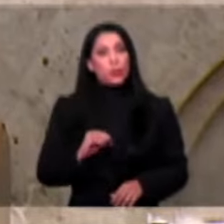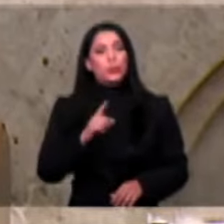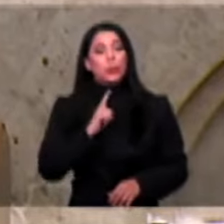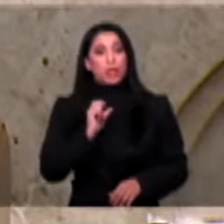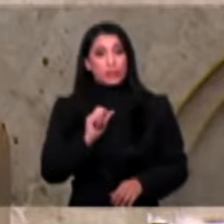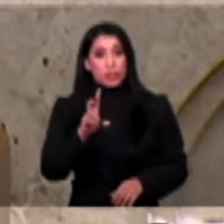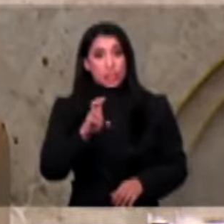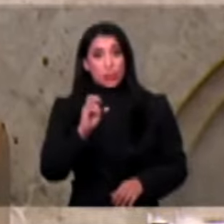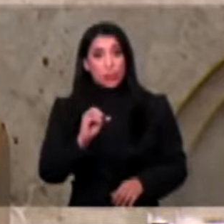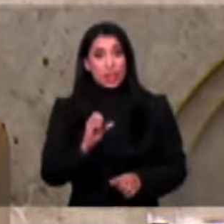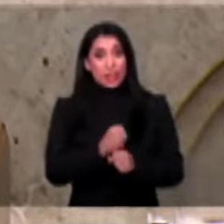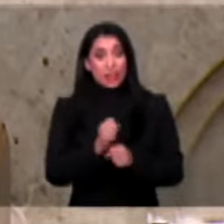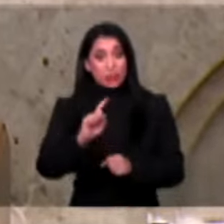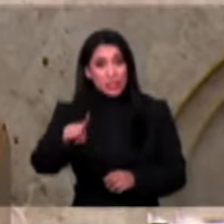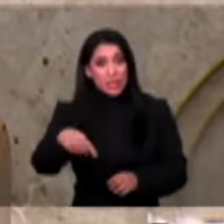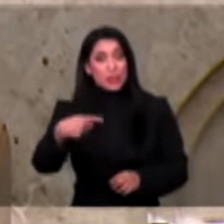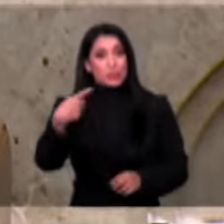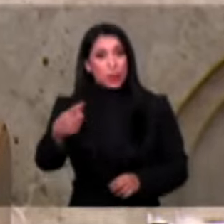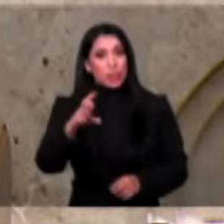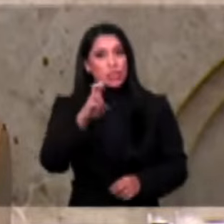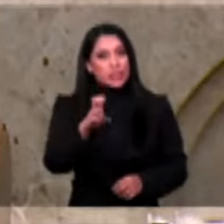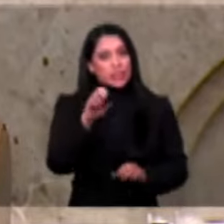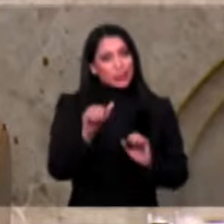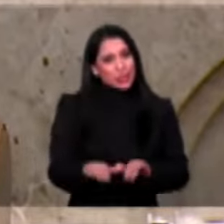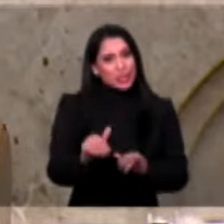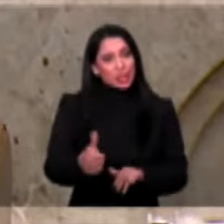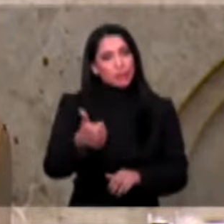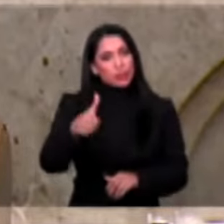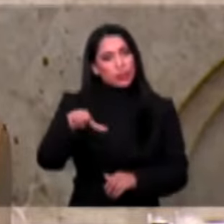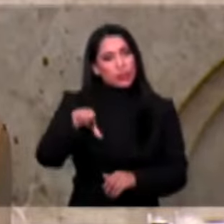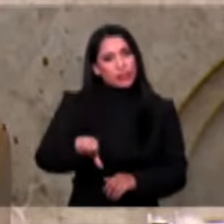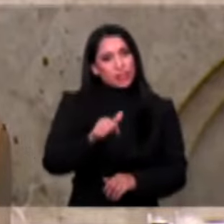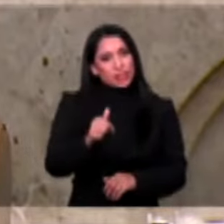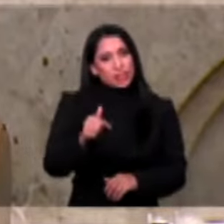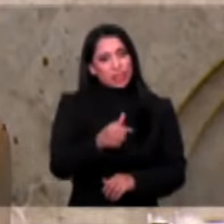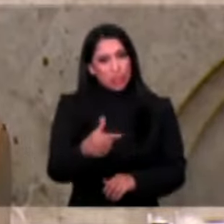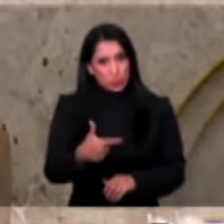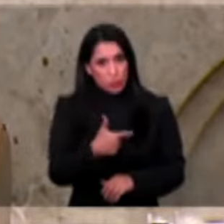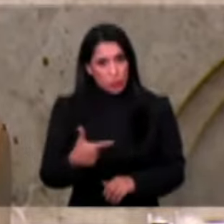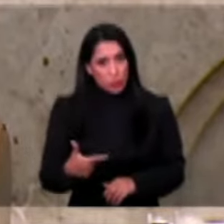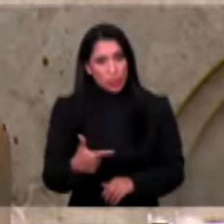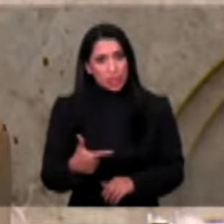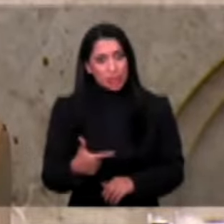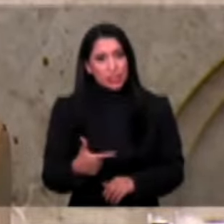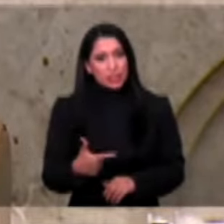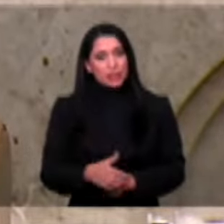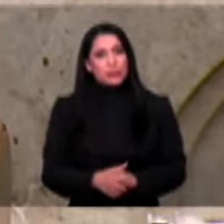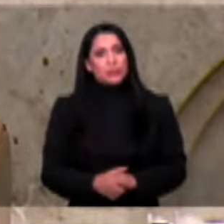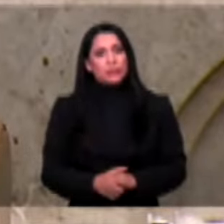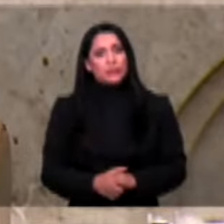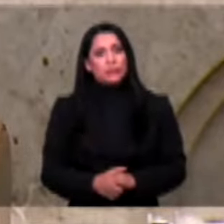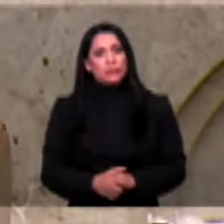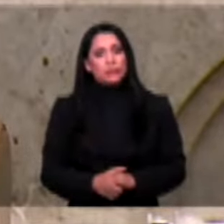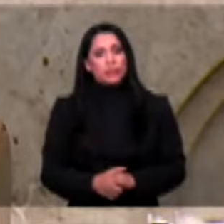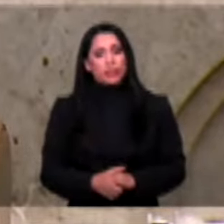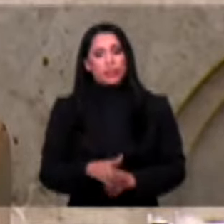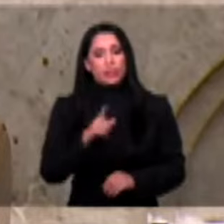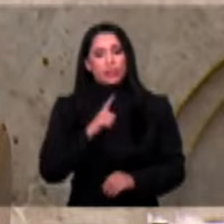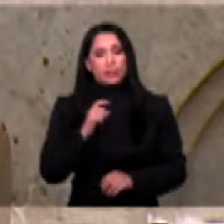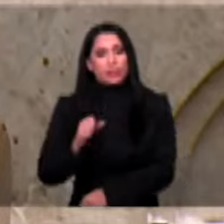50 anos depois, em 5 de setembro de 1972, do sesquicentenário da